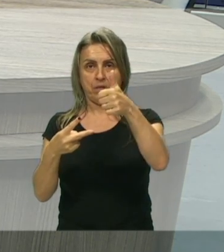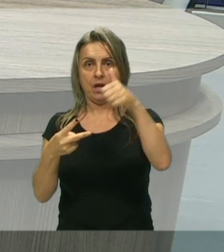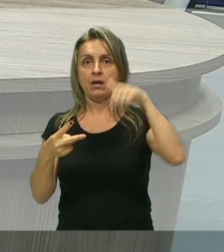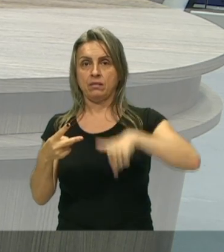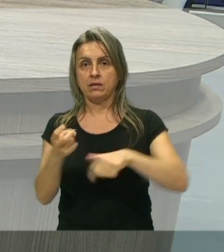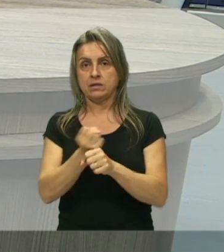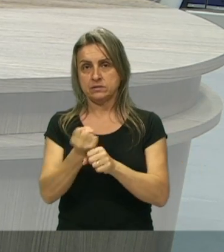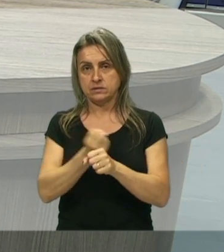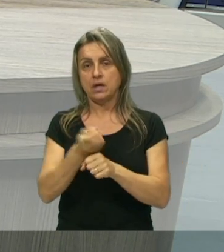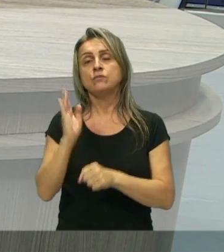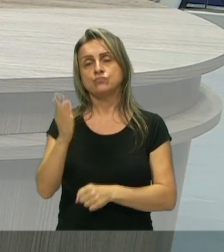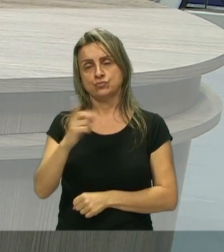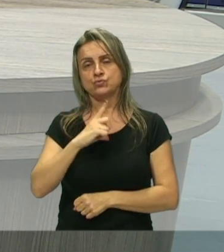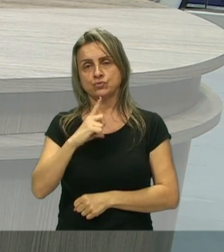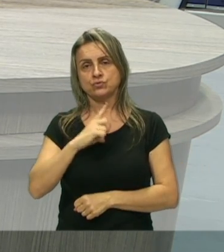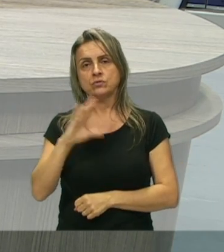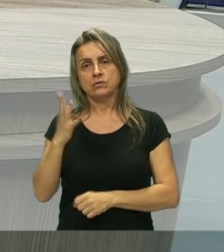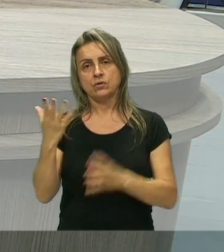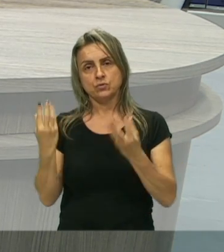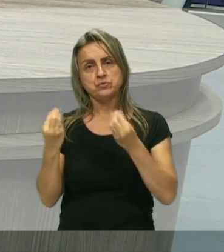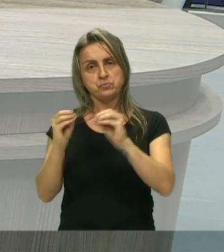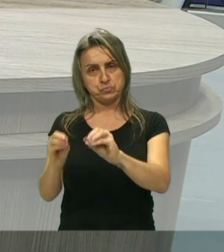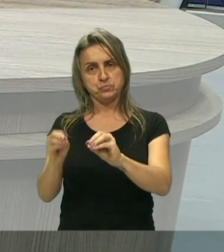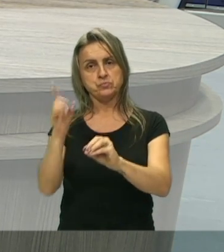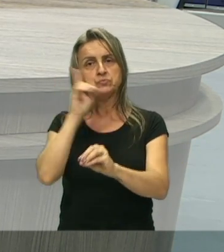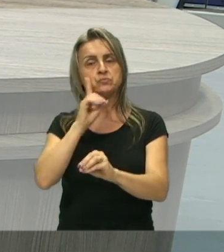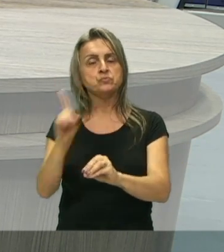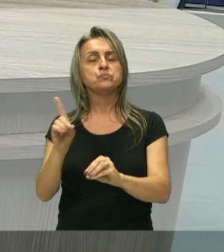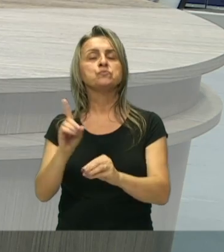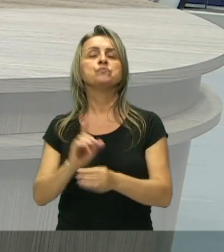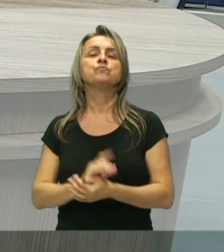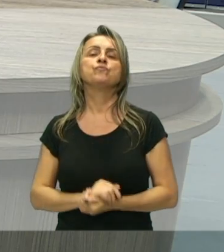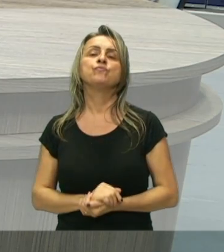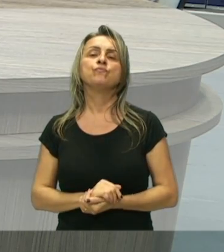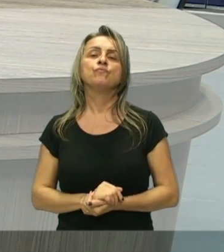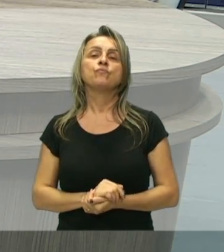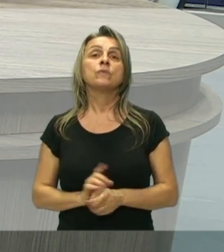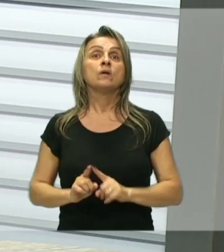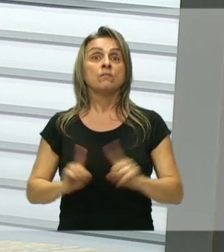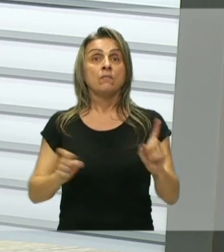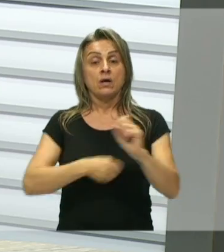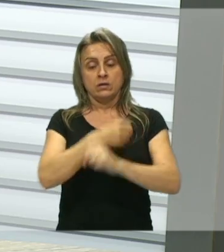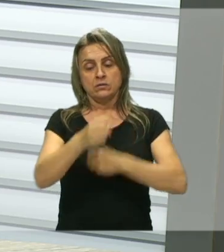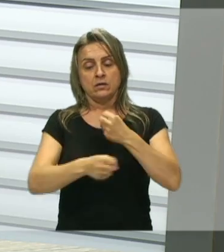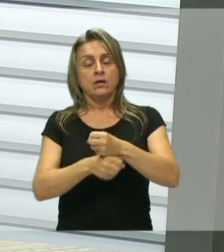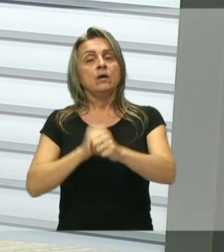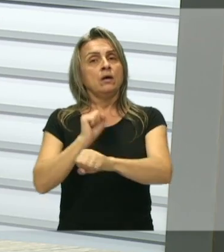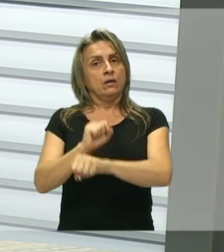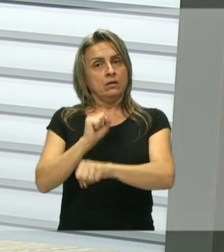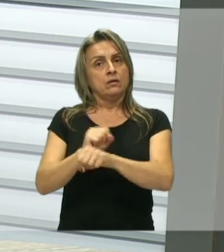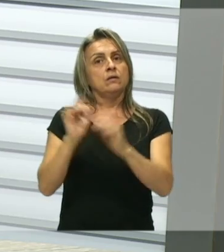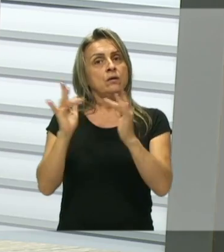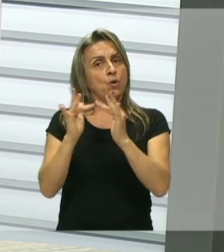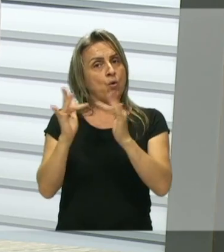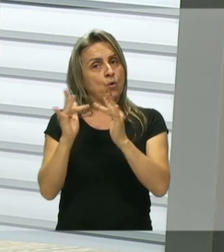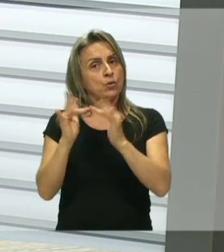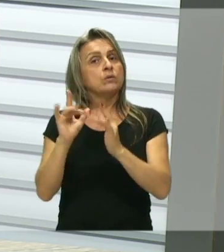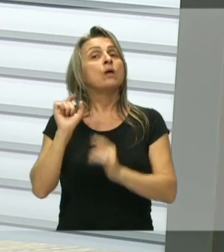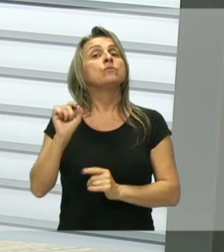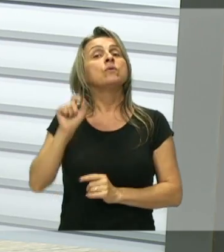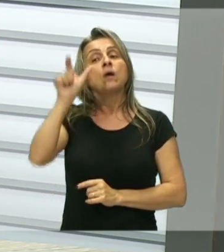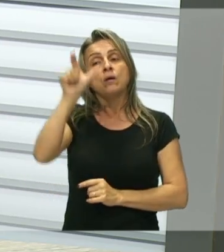algumas que a gente já colocou, algumas datas como sugestão, mas a gente precisa ainda entrar em contato com quem